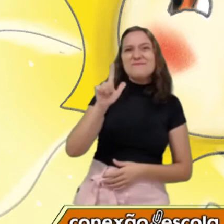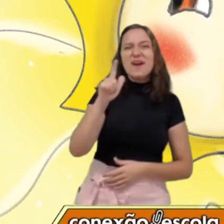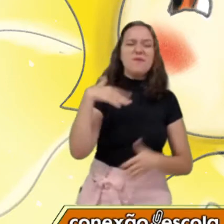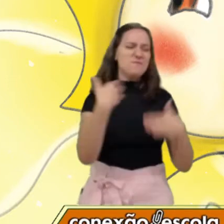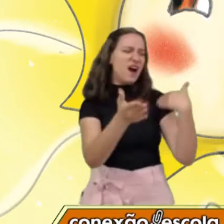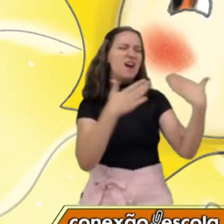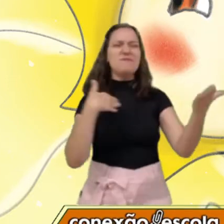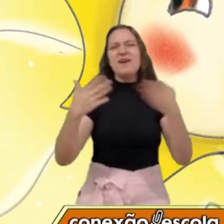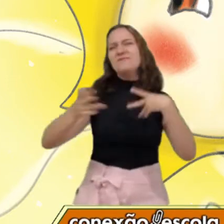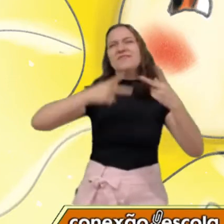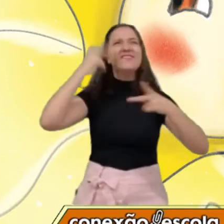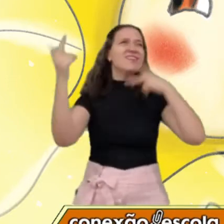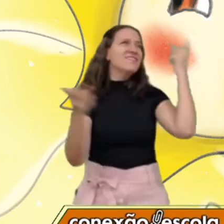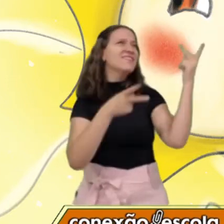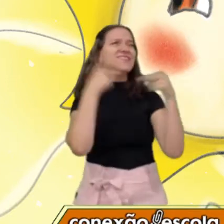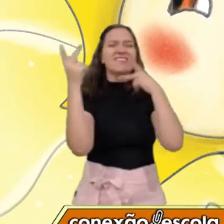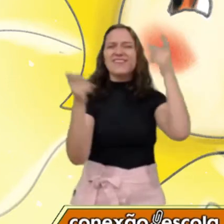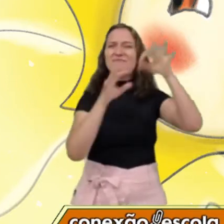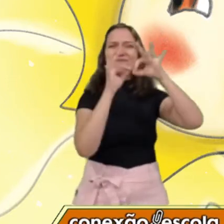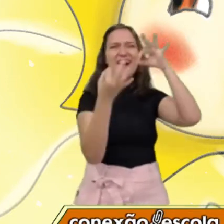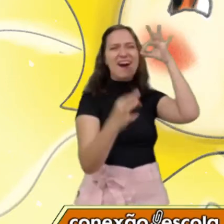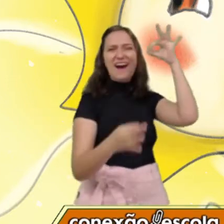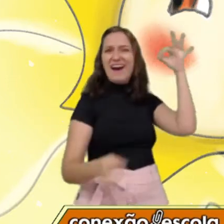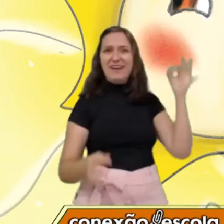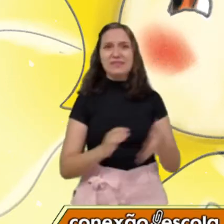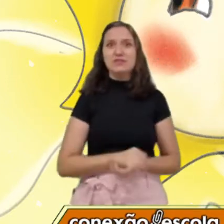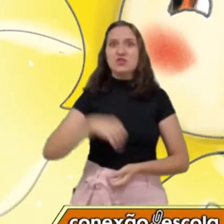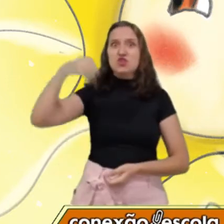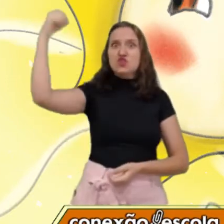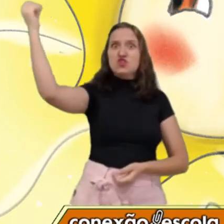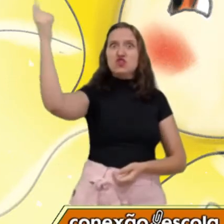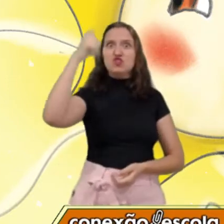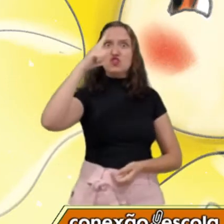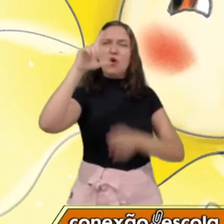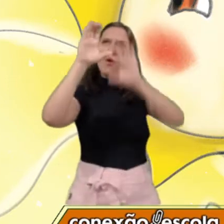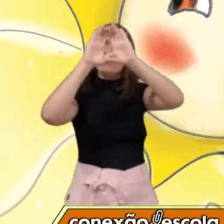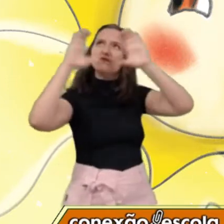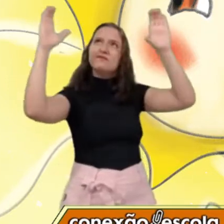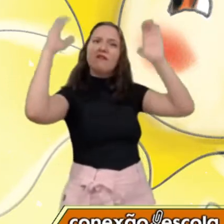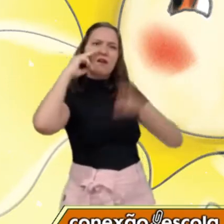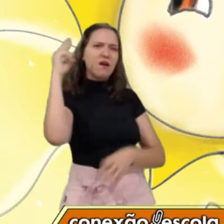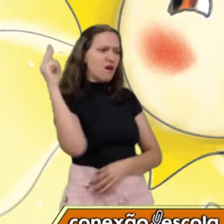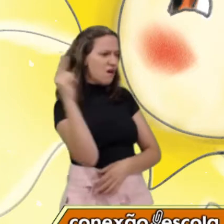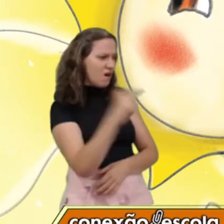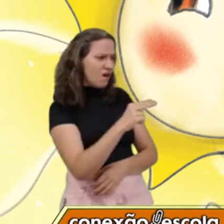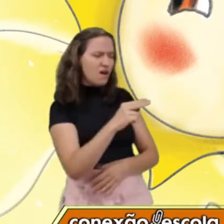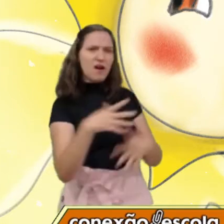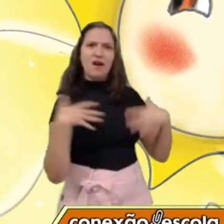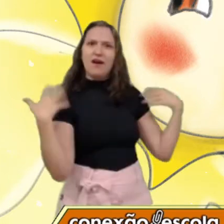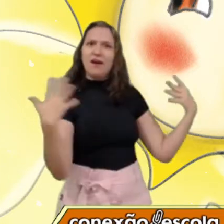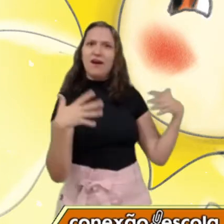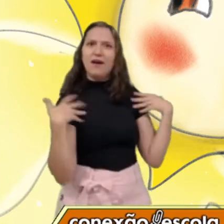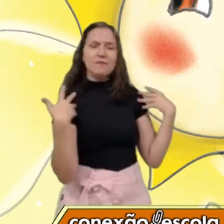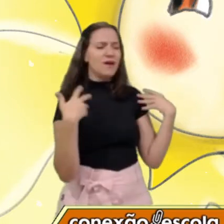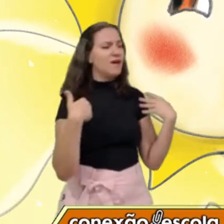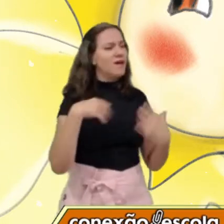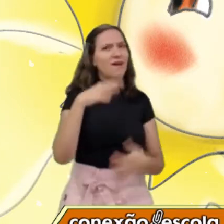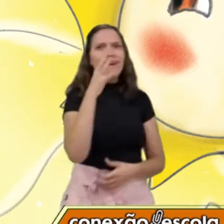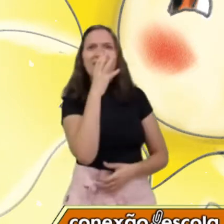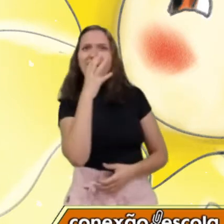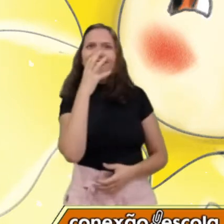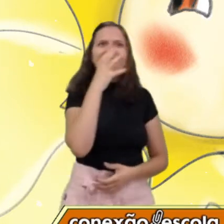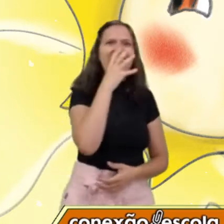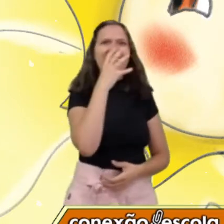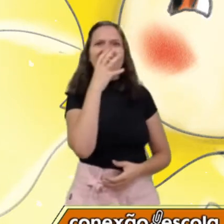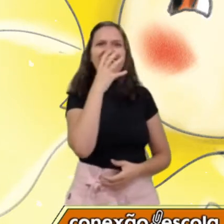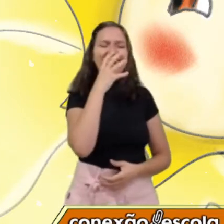tagarelar ão sem parar o sol lá do céu em toda a animação ficou